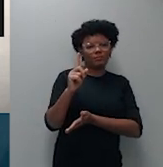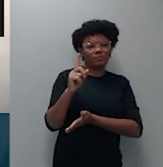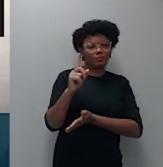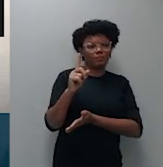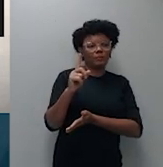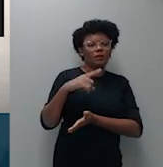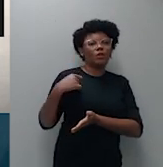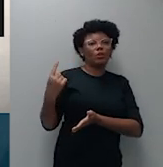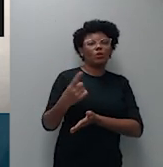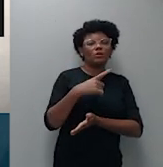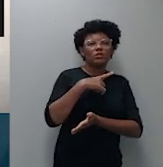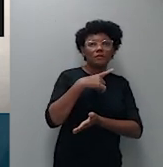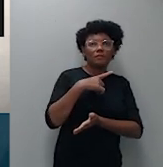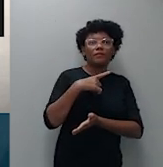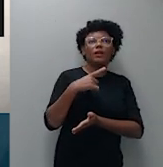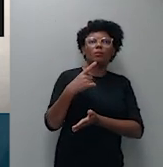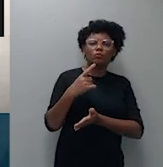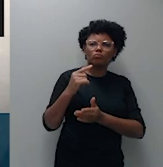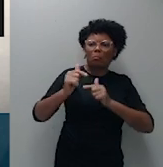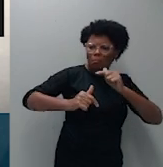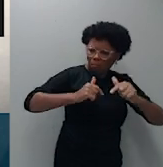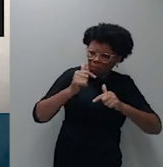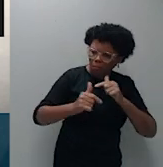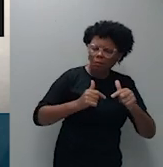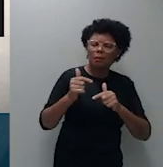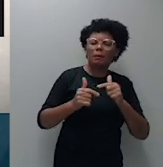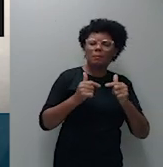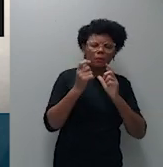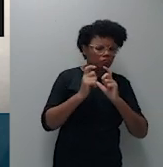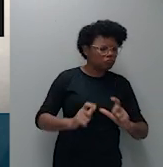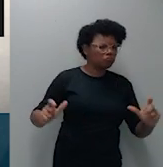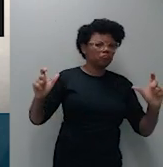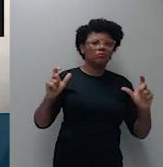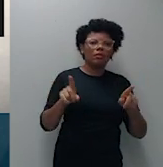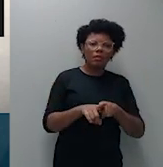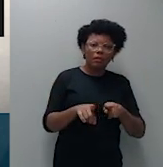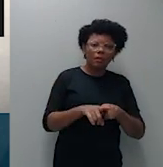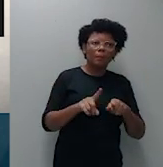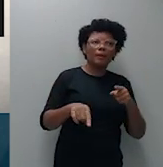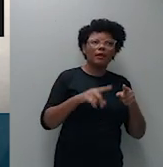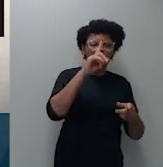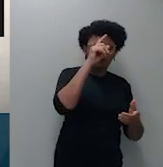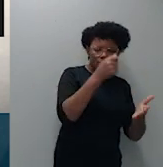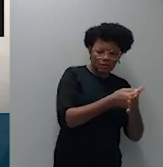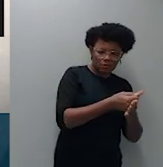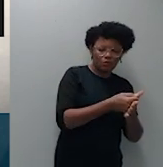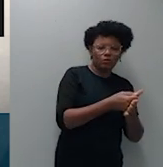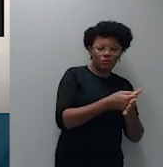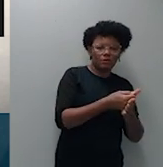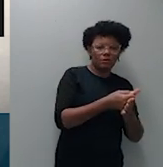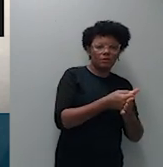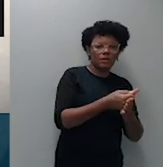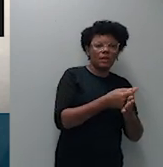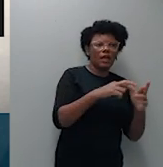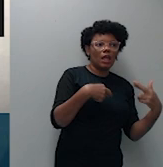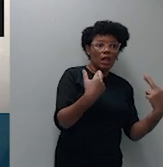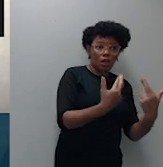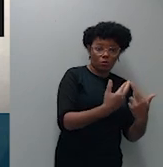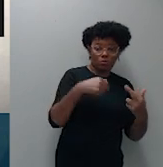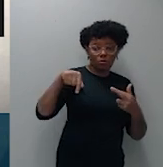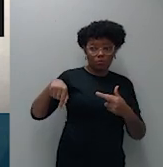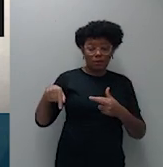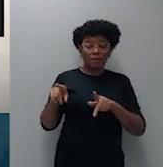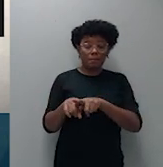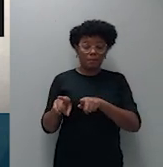nós tivemos uma produção maior também tanto nas decisões em